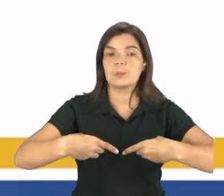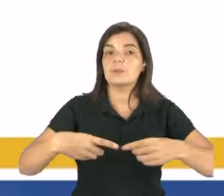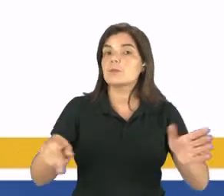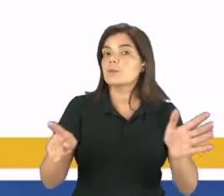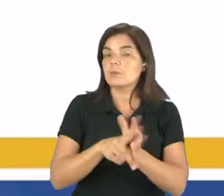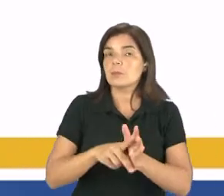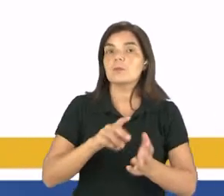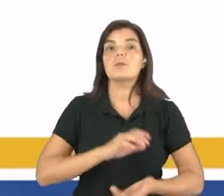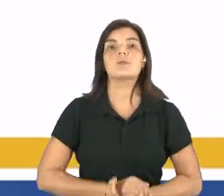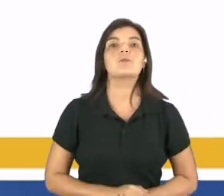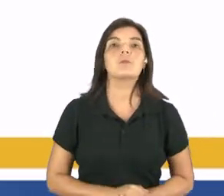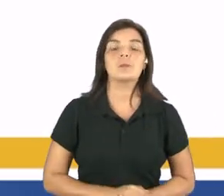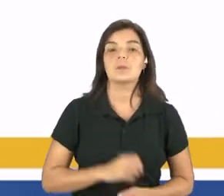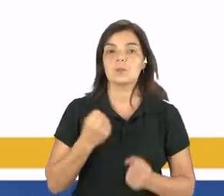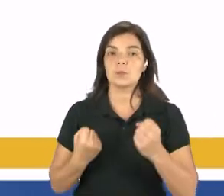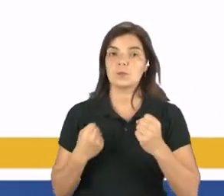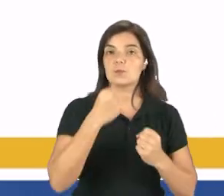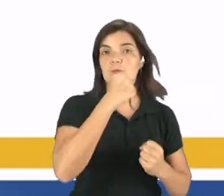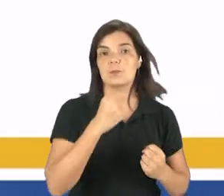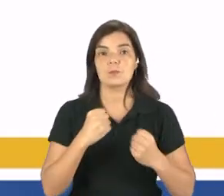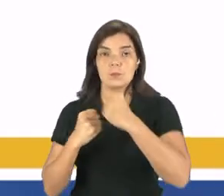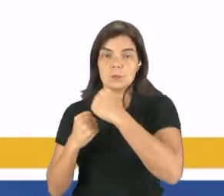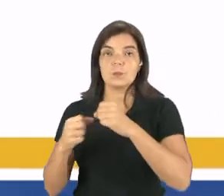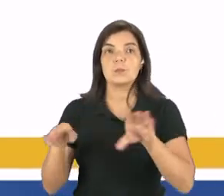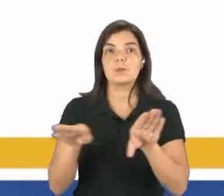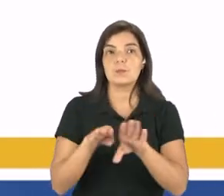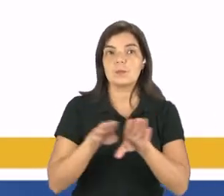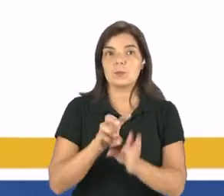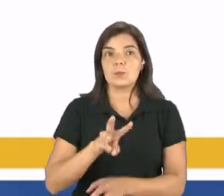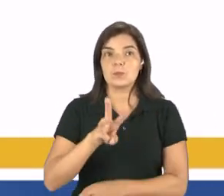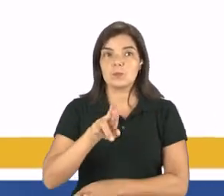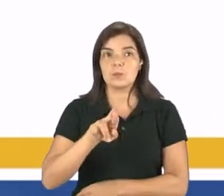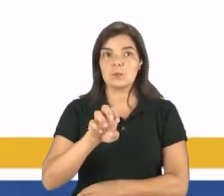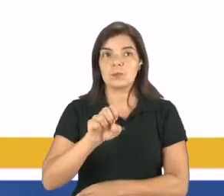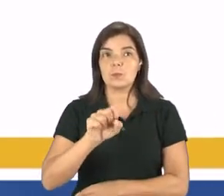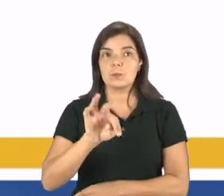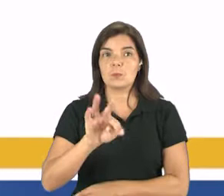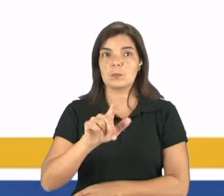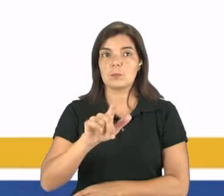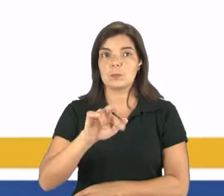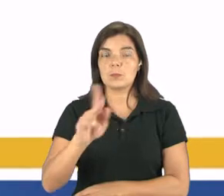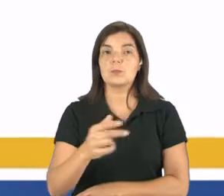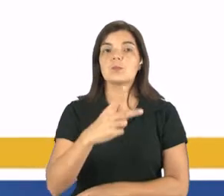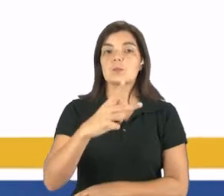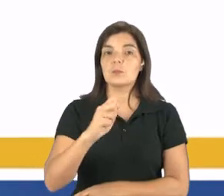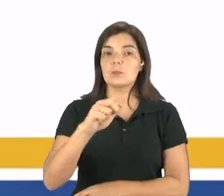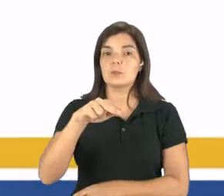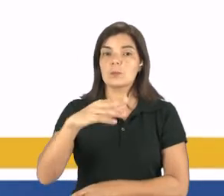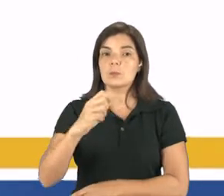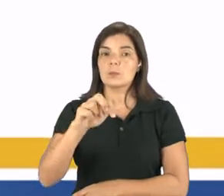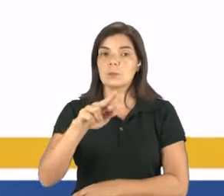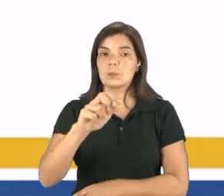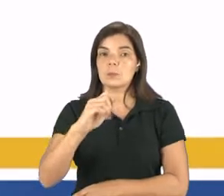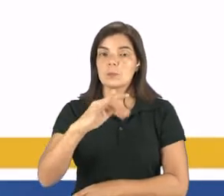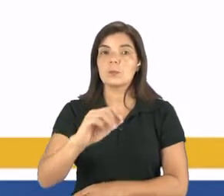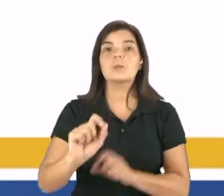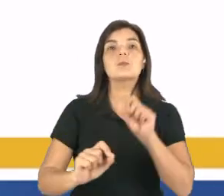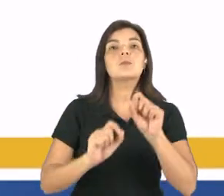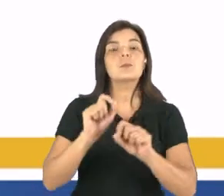parte dessa competição, né, que era o boxe, wrestling e o pancrácio, né, que